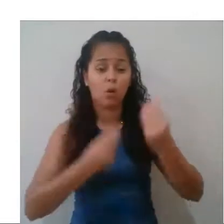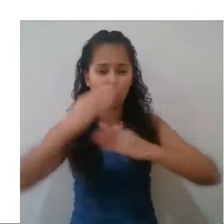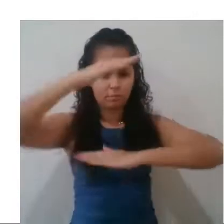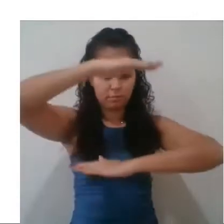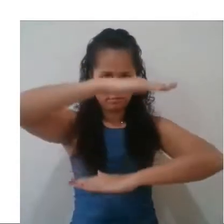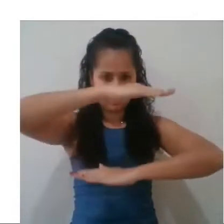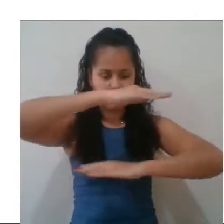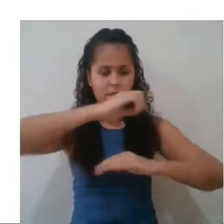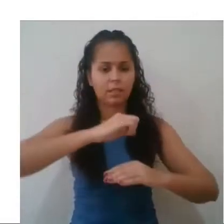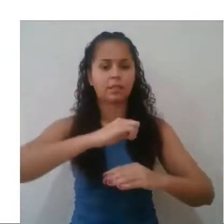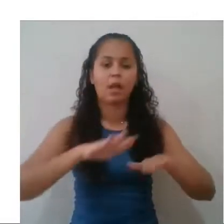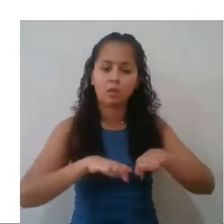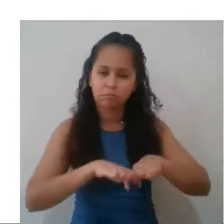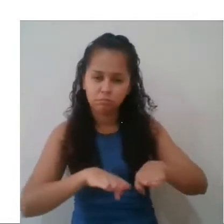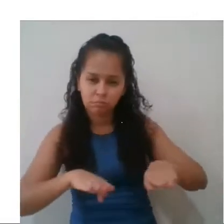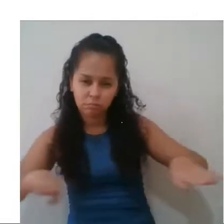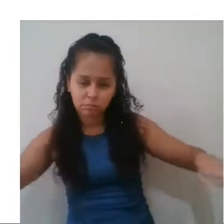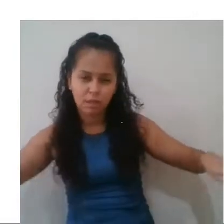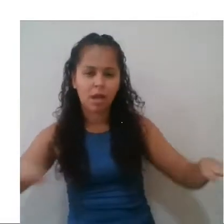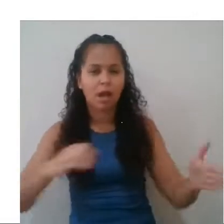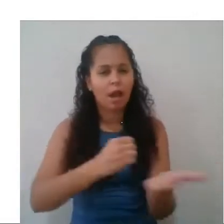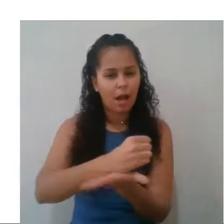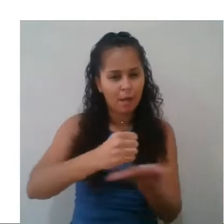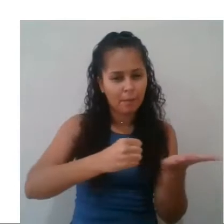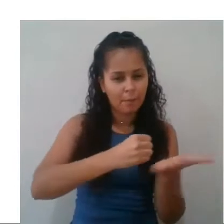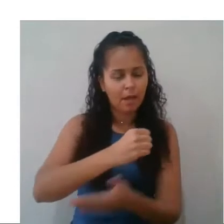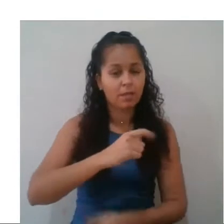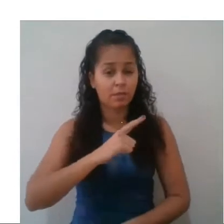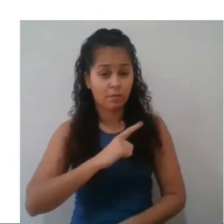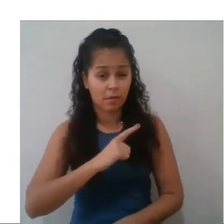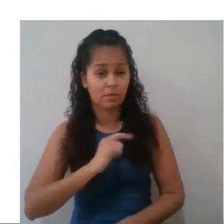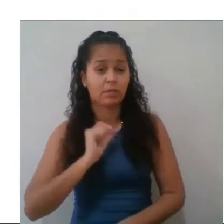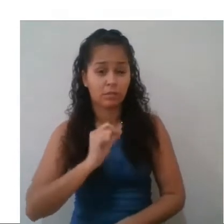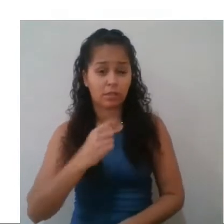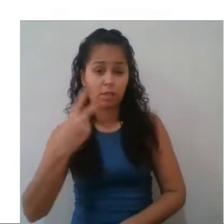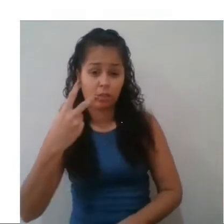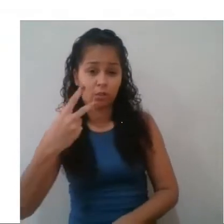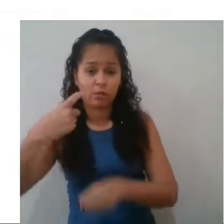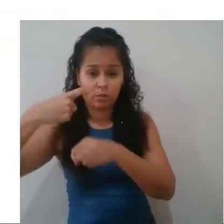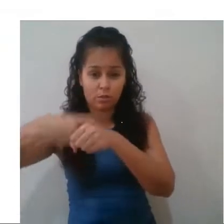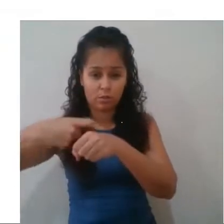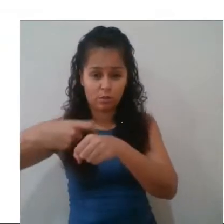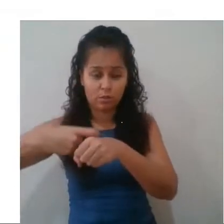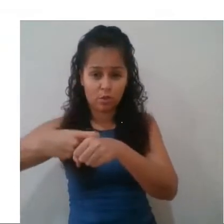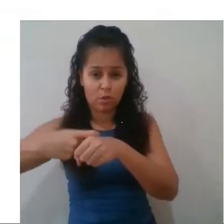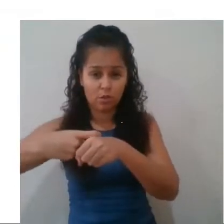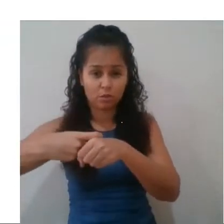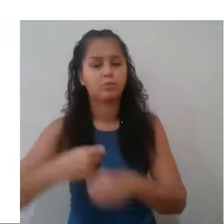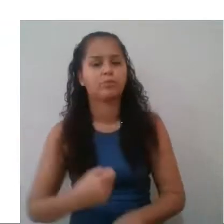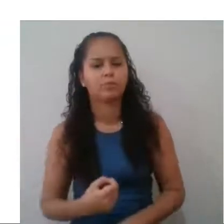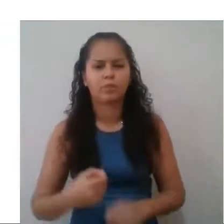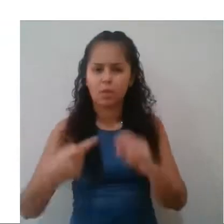ao plano onde essa pirâmide está apoiada, eu terei a formação de outros dois sólidos. Um